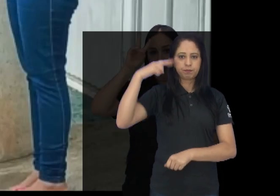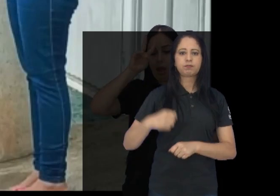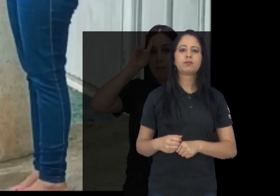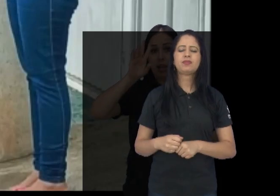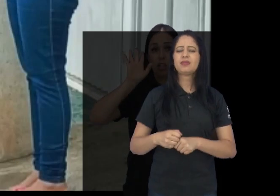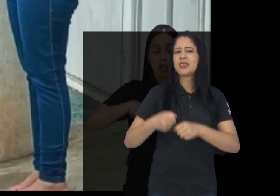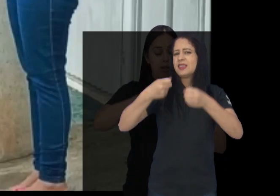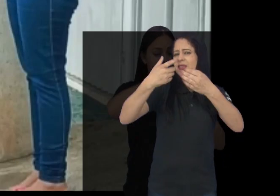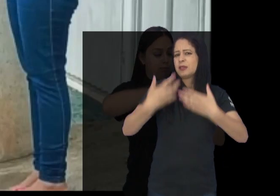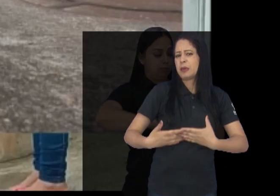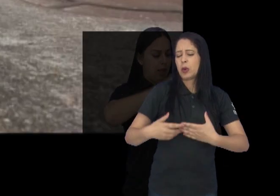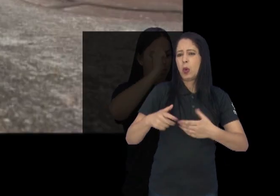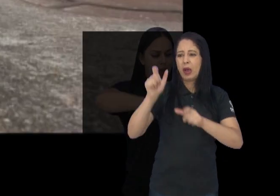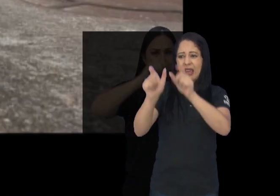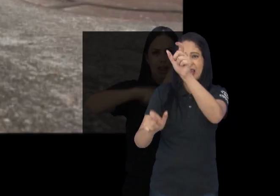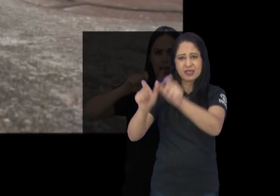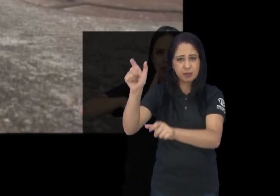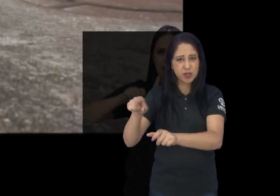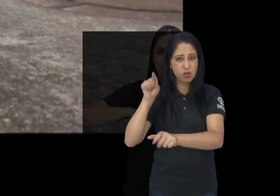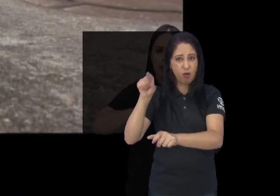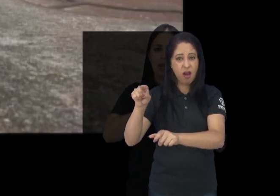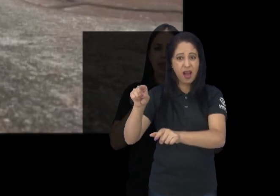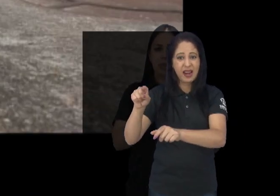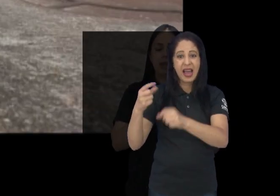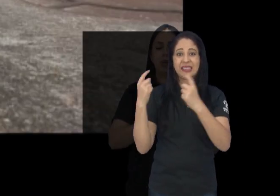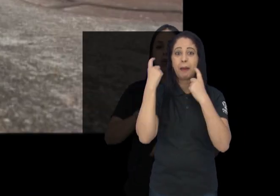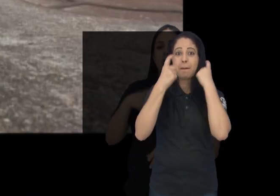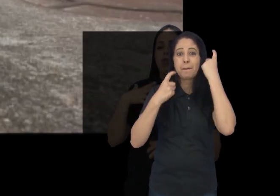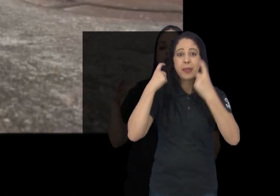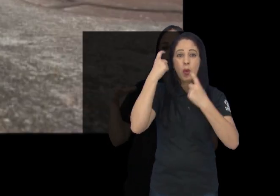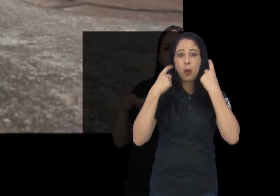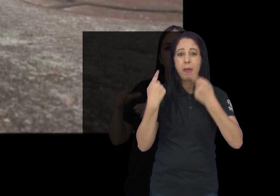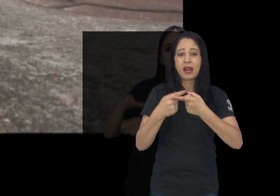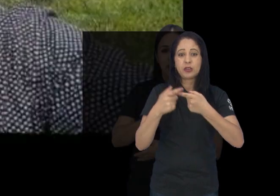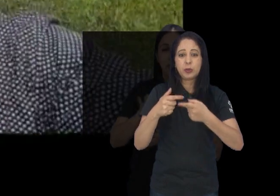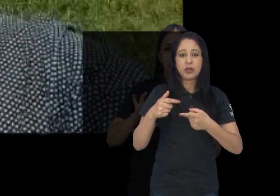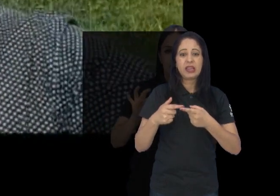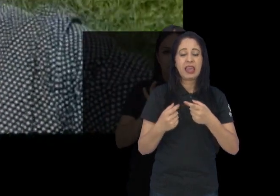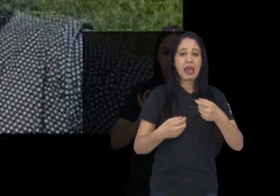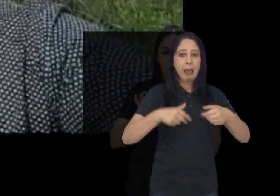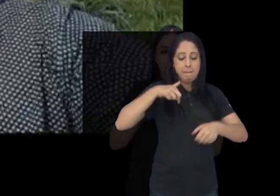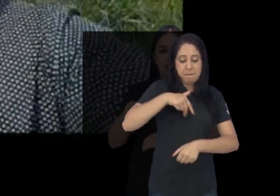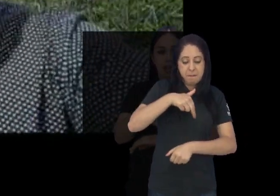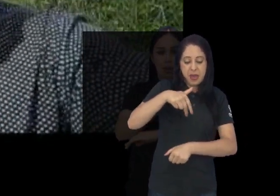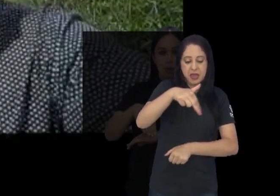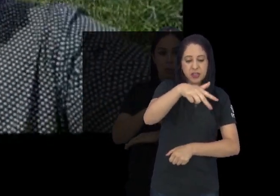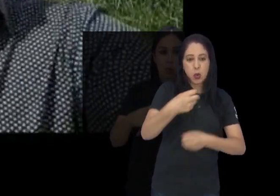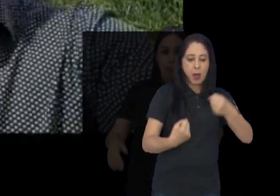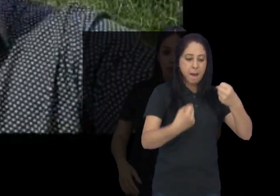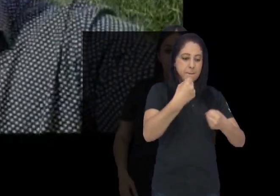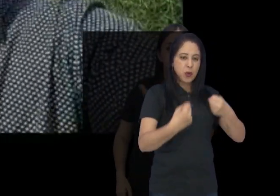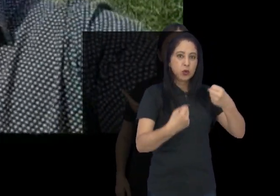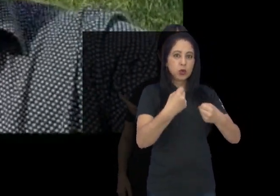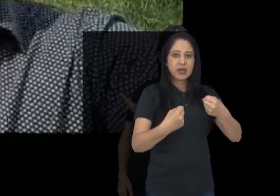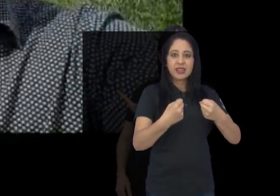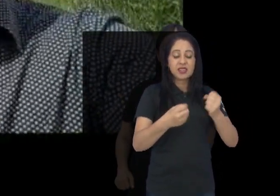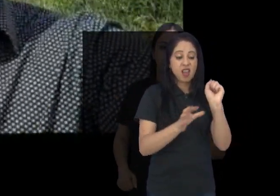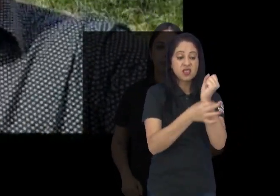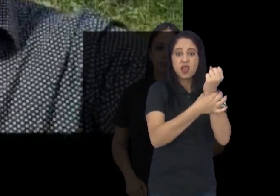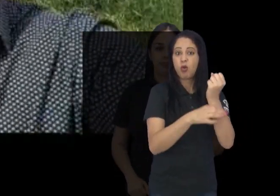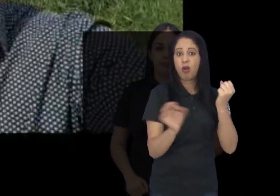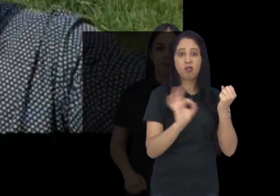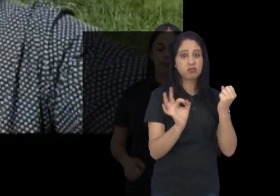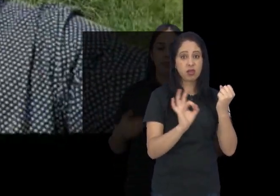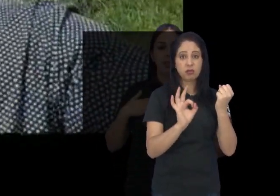a preocupação dos moradores quanto à segurança de pedestres e motoristas em função de vários acidentes em uma rua no